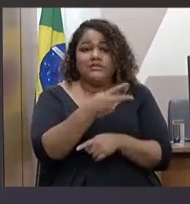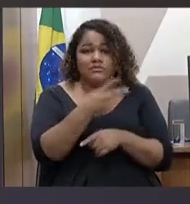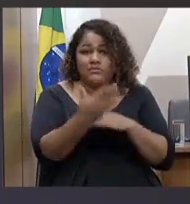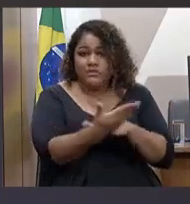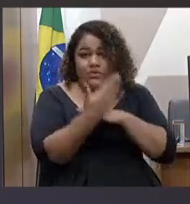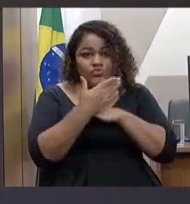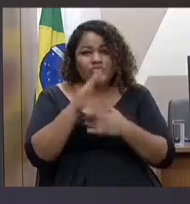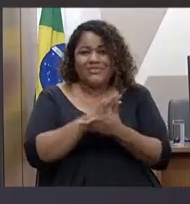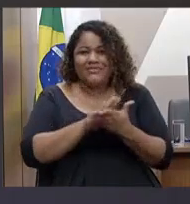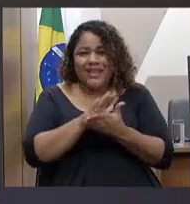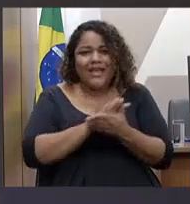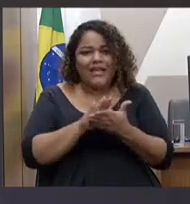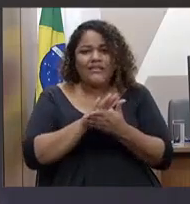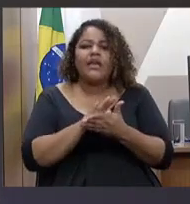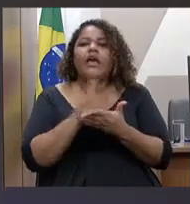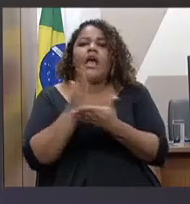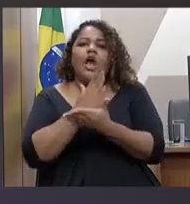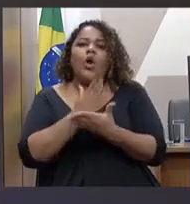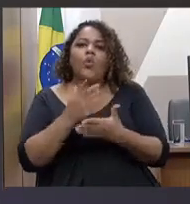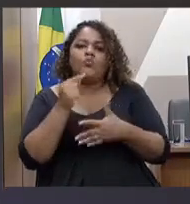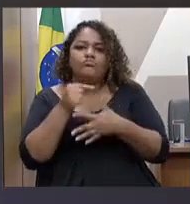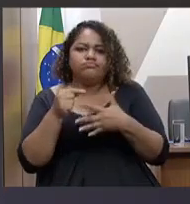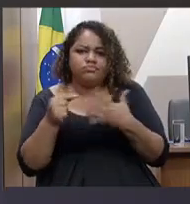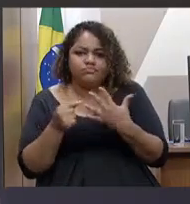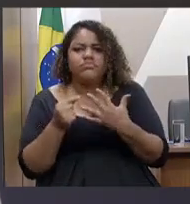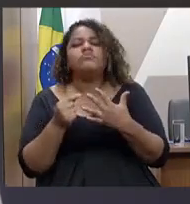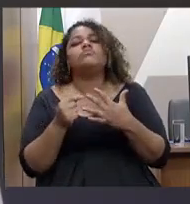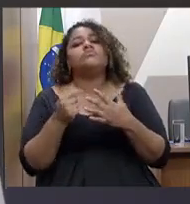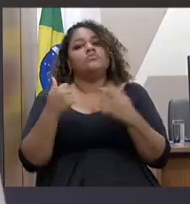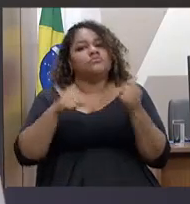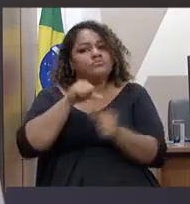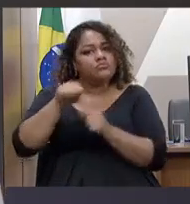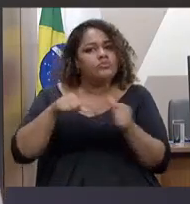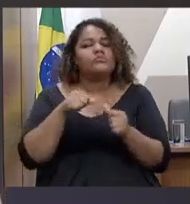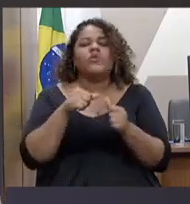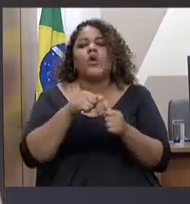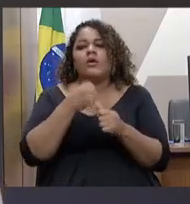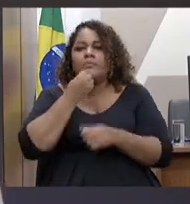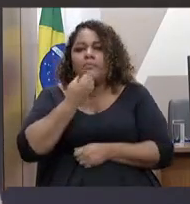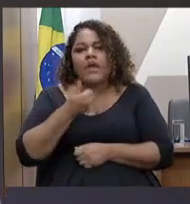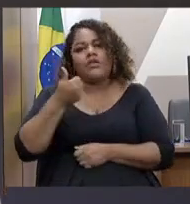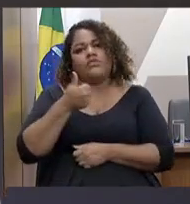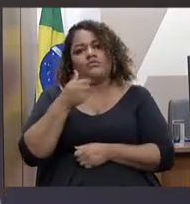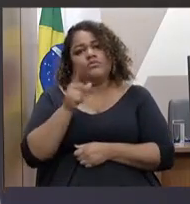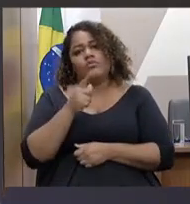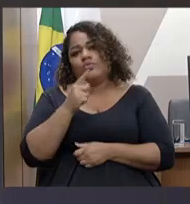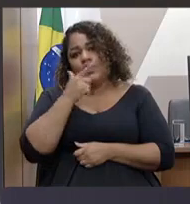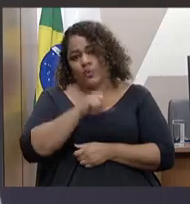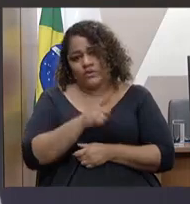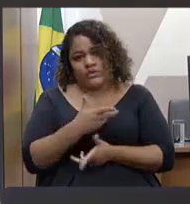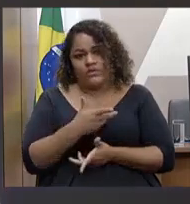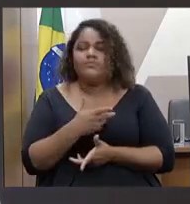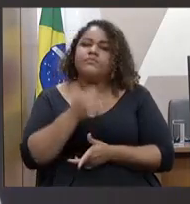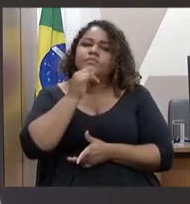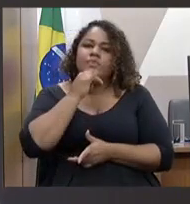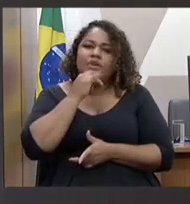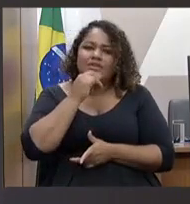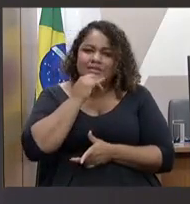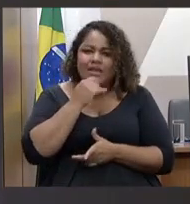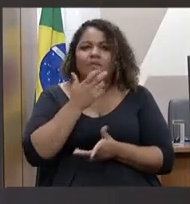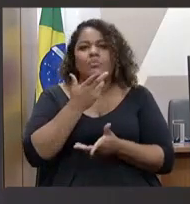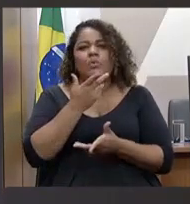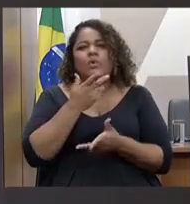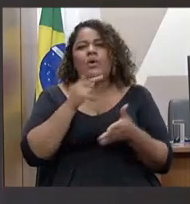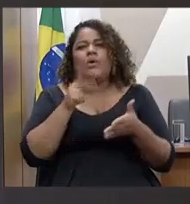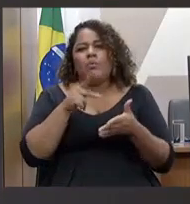pontos né Principalmente o Banco de Horas de trabalho falta de fundo de garantia foto de carteira assinada e com o trabalho